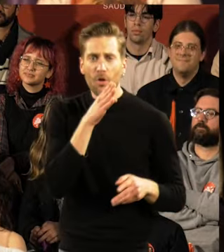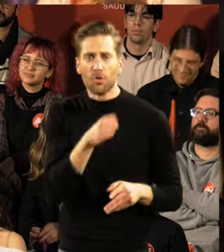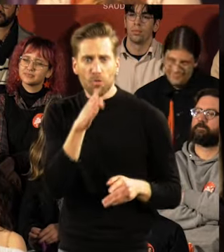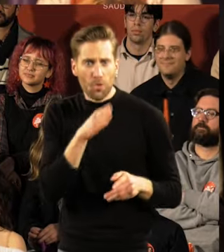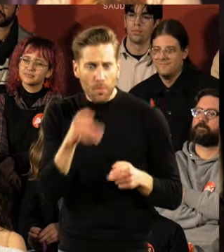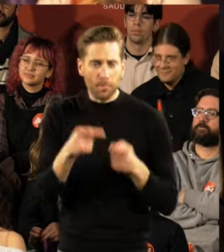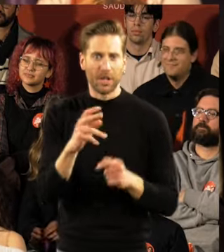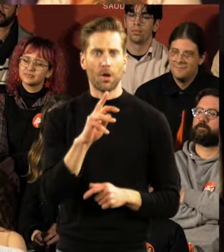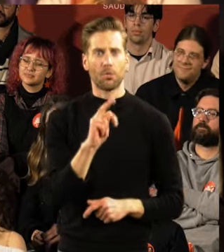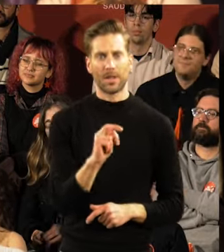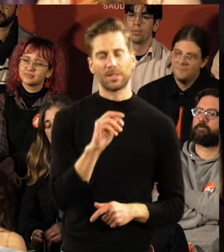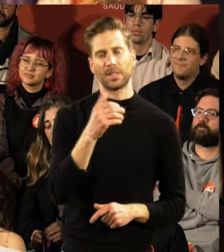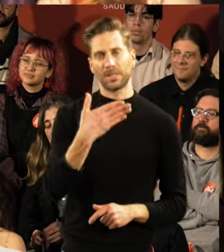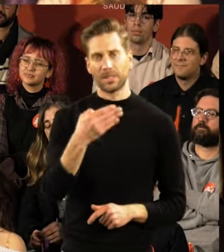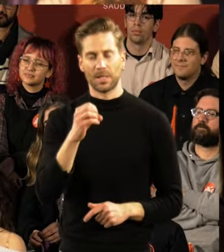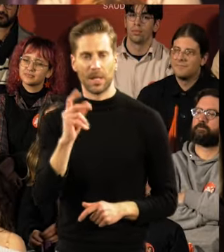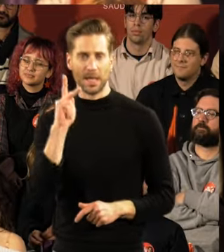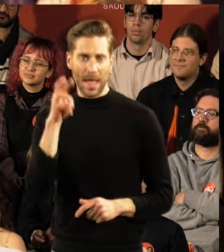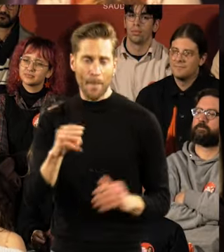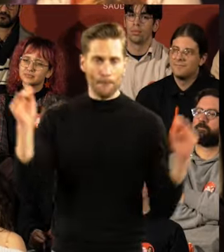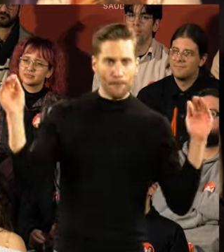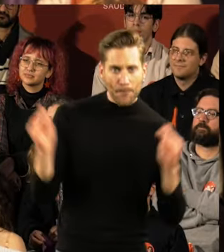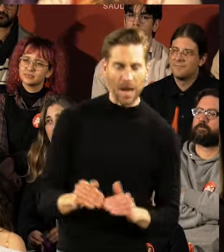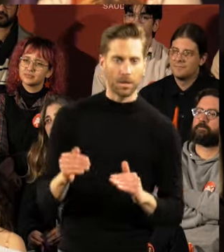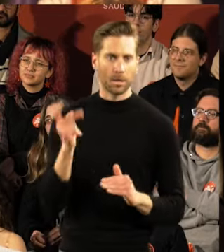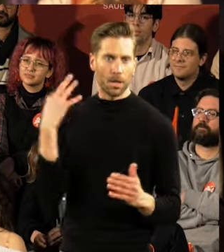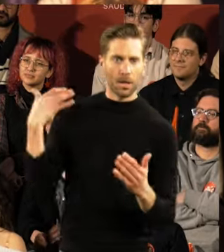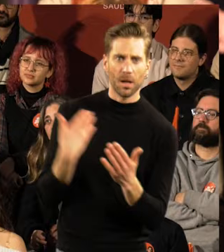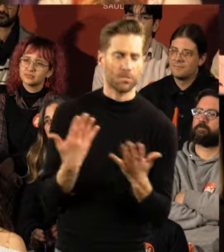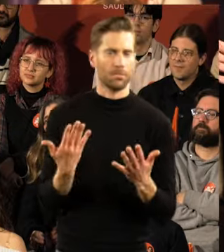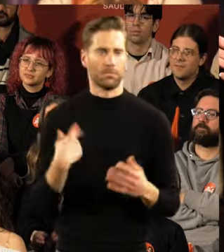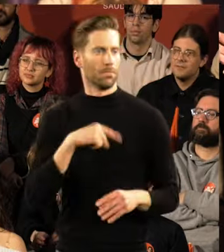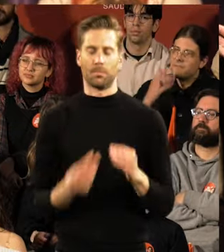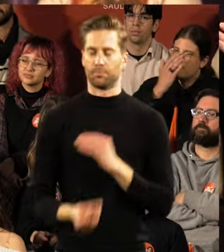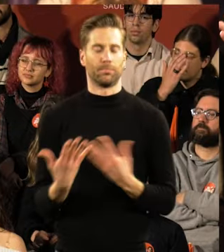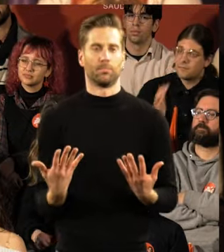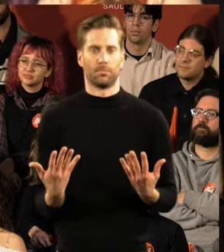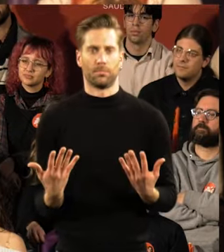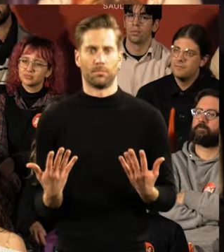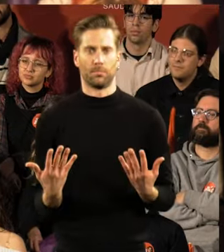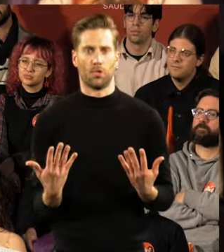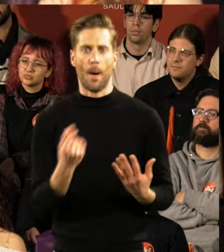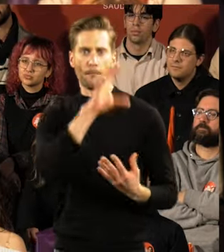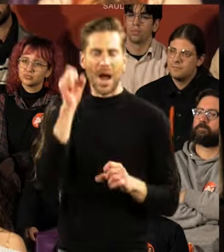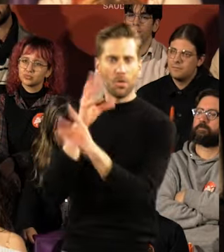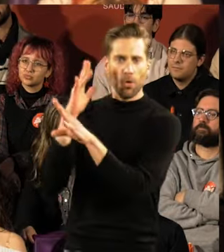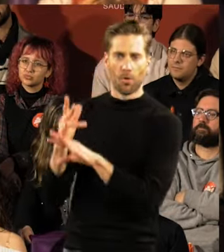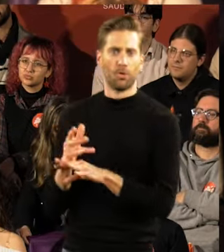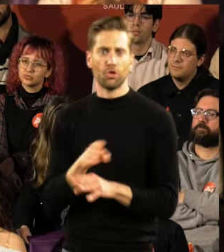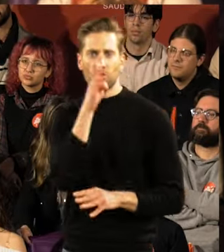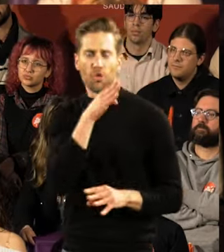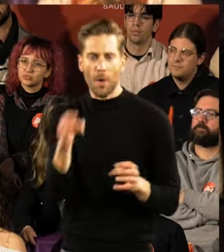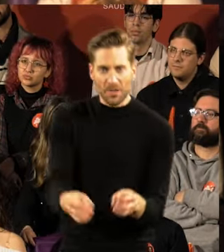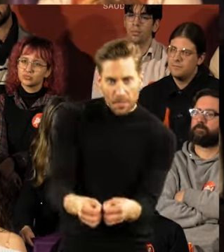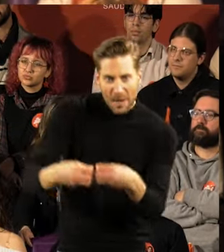de ferrovia ao longo das últimas décadas. Somos um caso de exceção. Quando os países investem e constroem